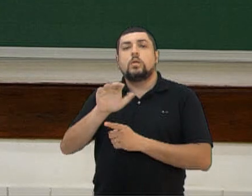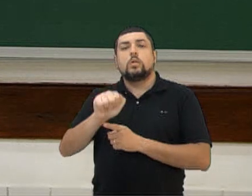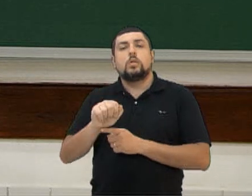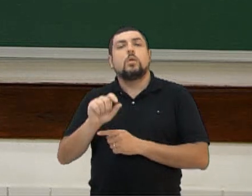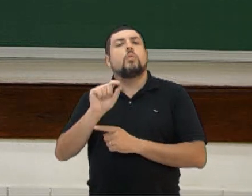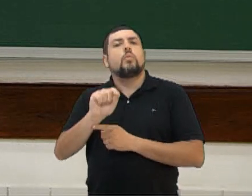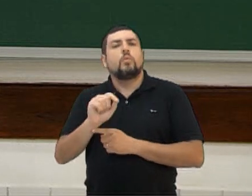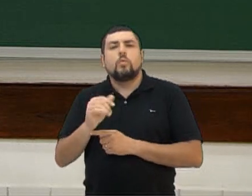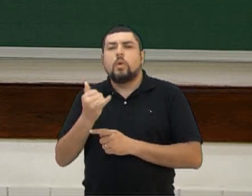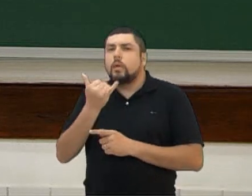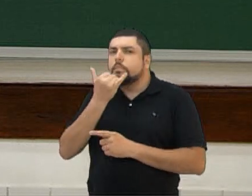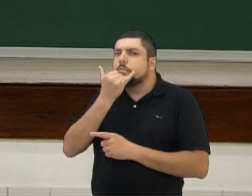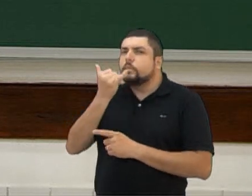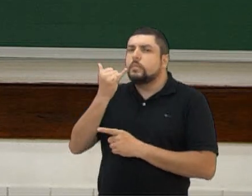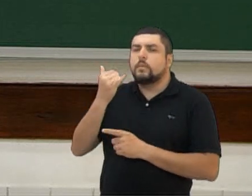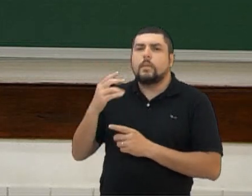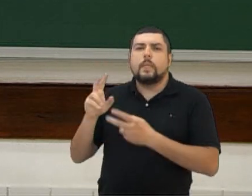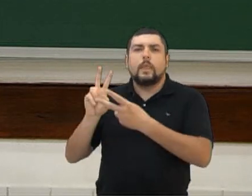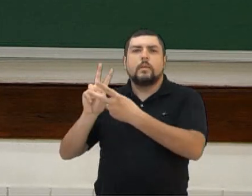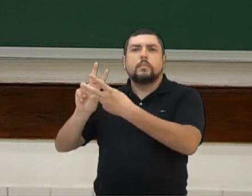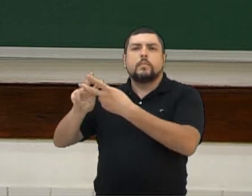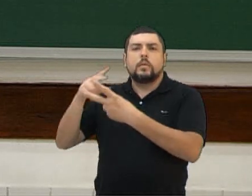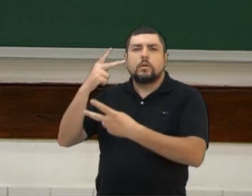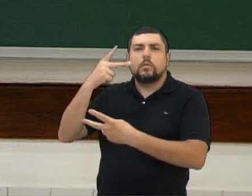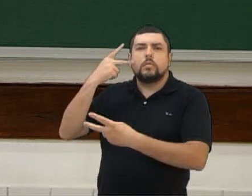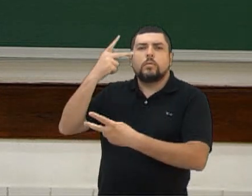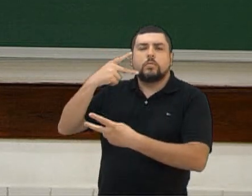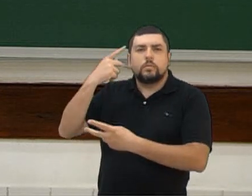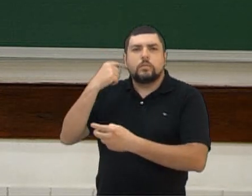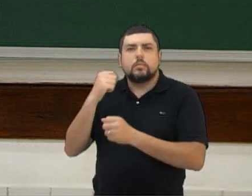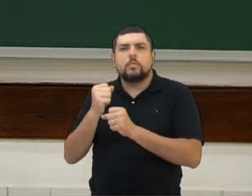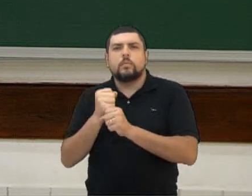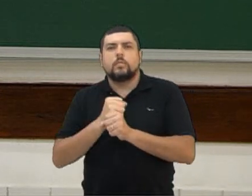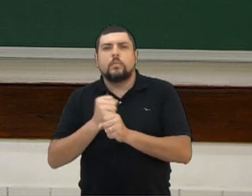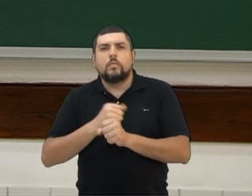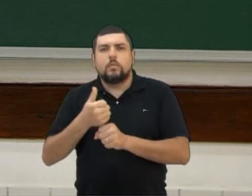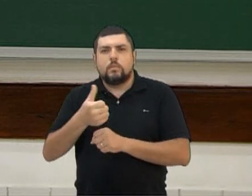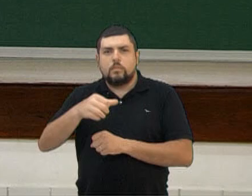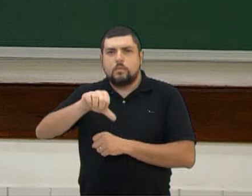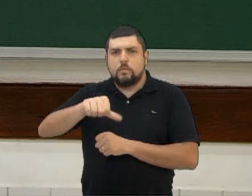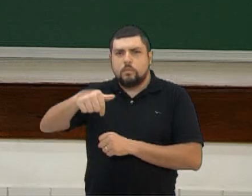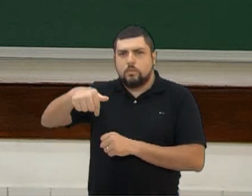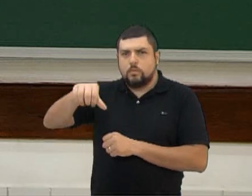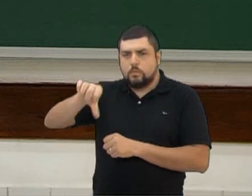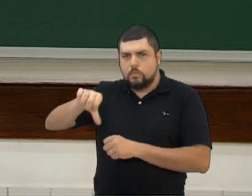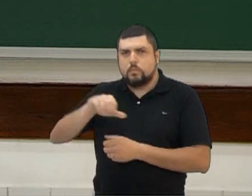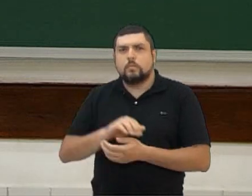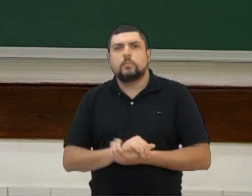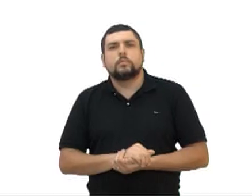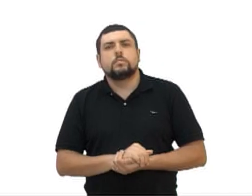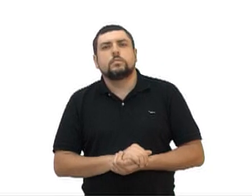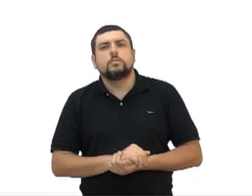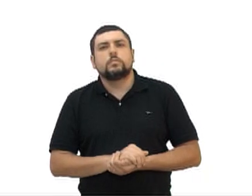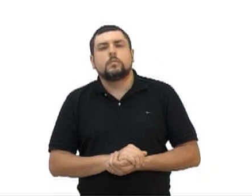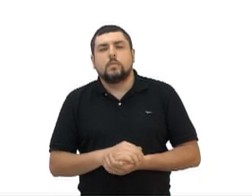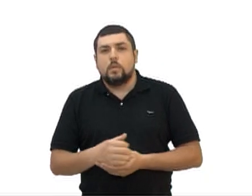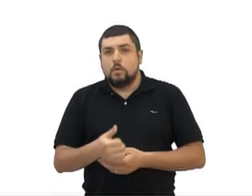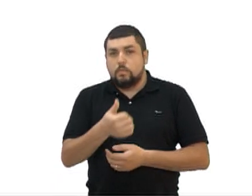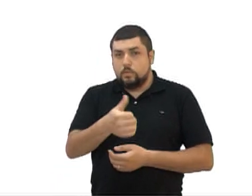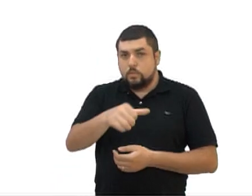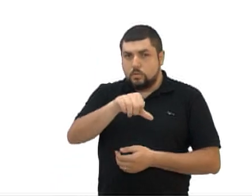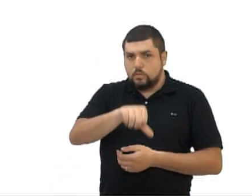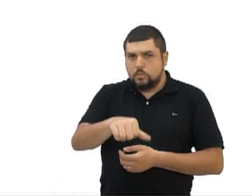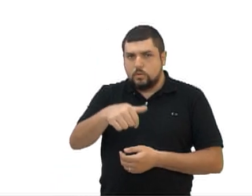presos políticos, dado em 1979. A partir de 79